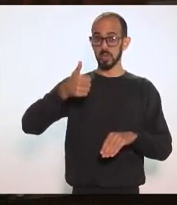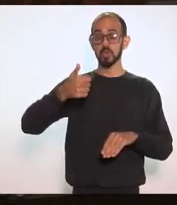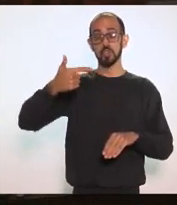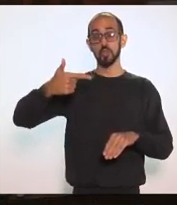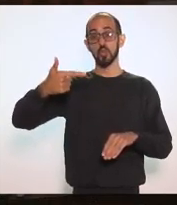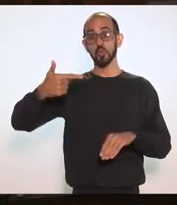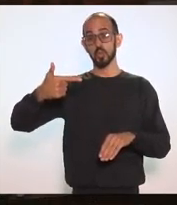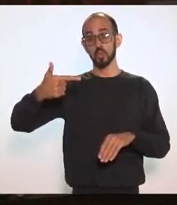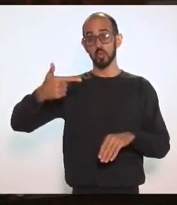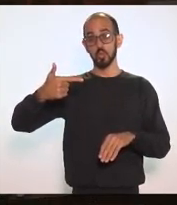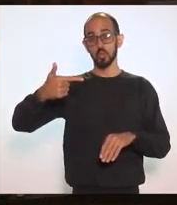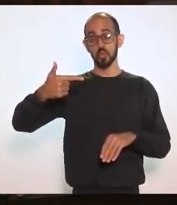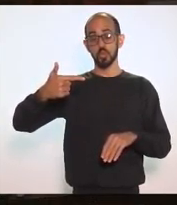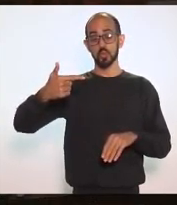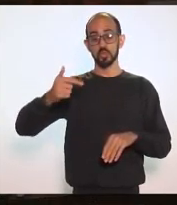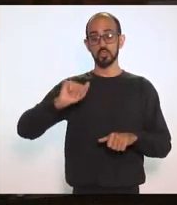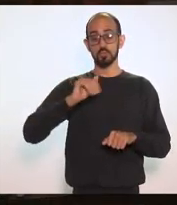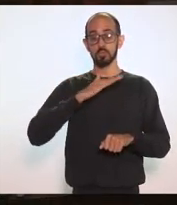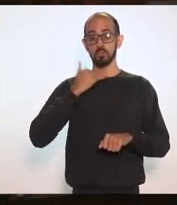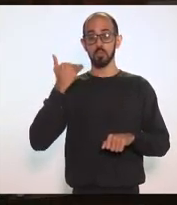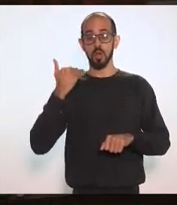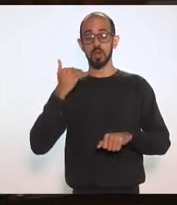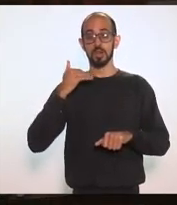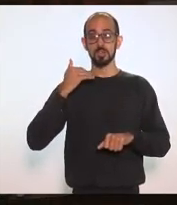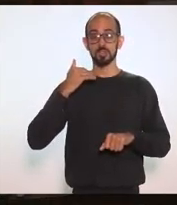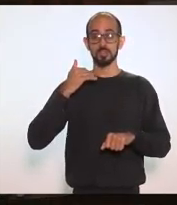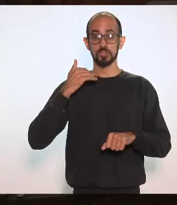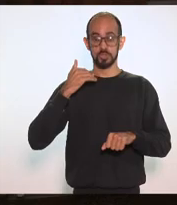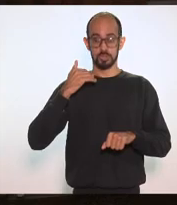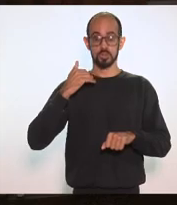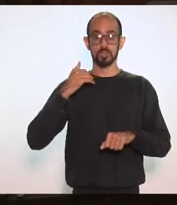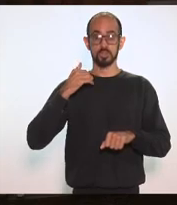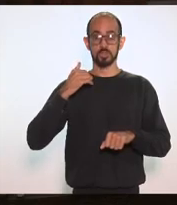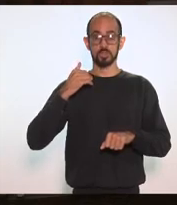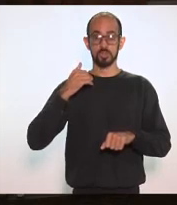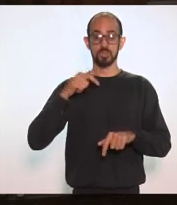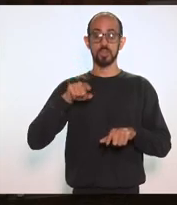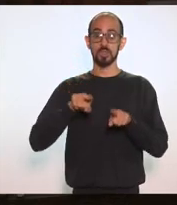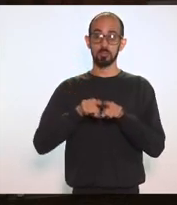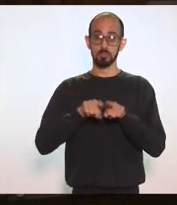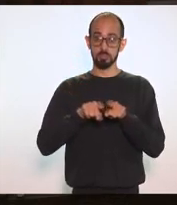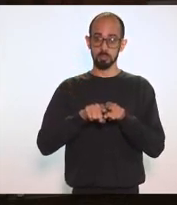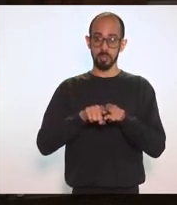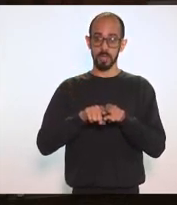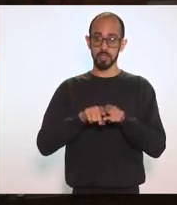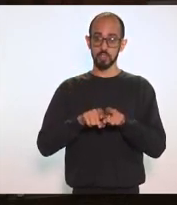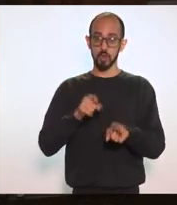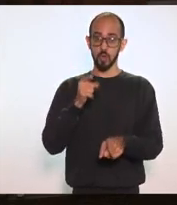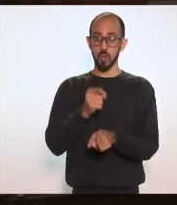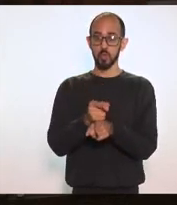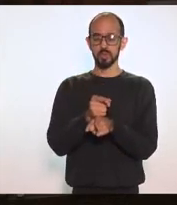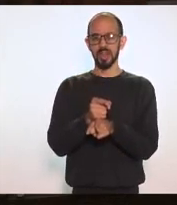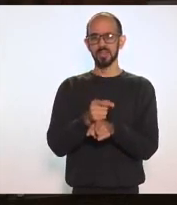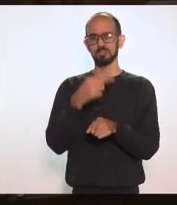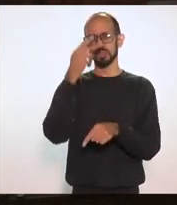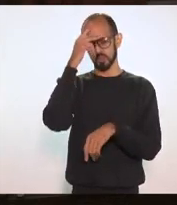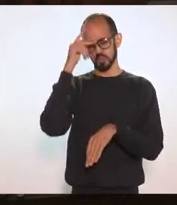lugar de casos confirmados de tuberculose em todo o Brasil. O Brasil faz